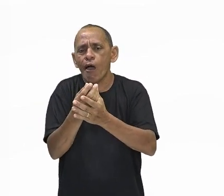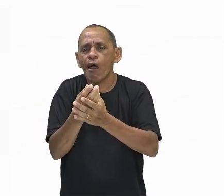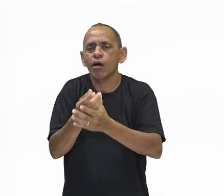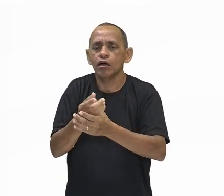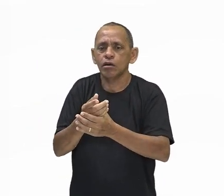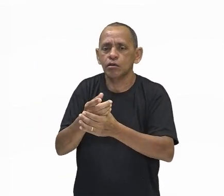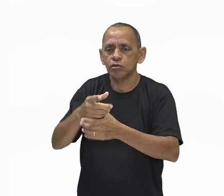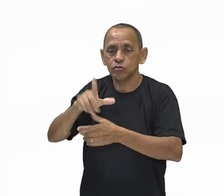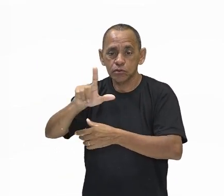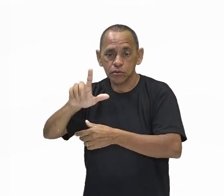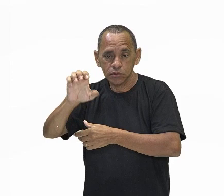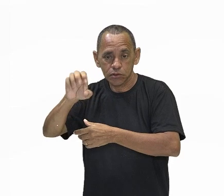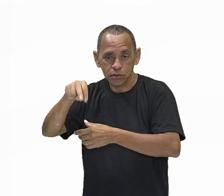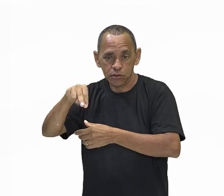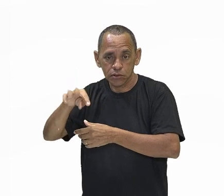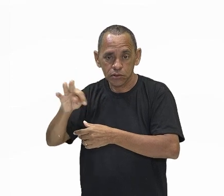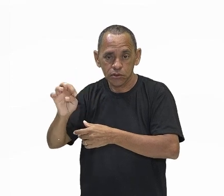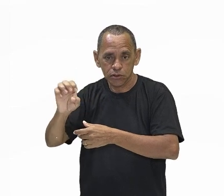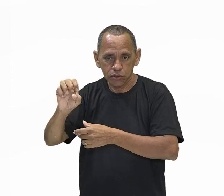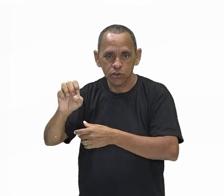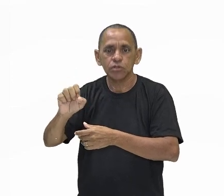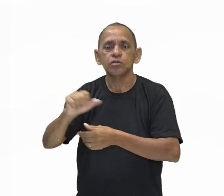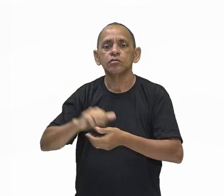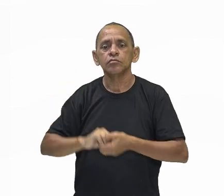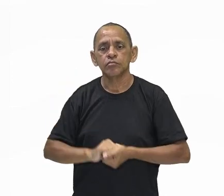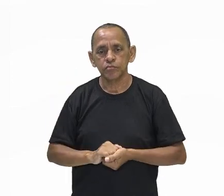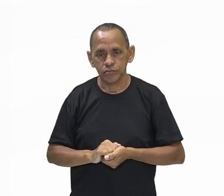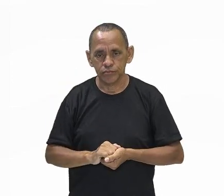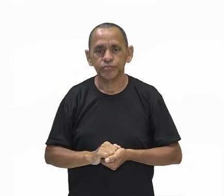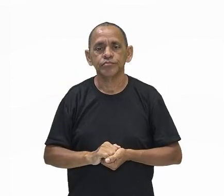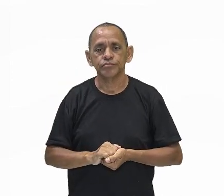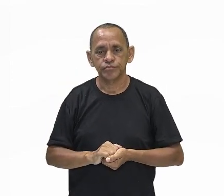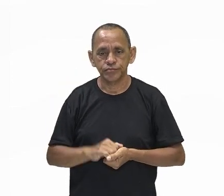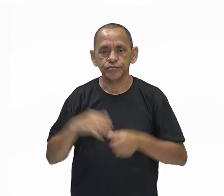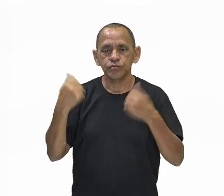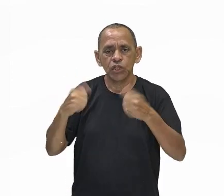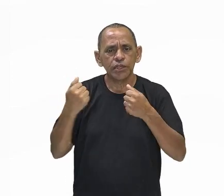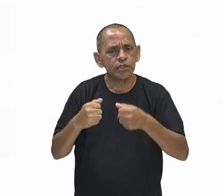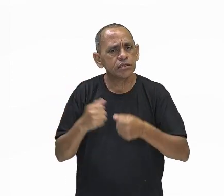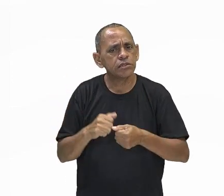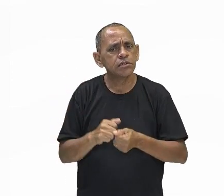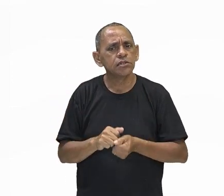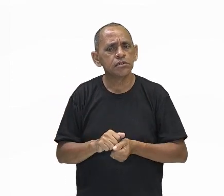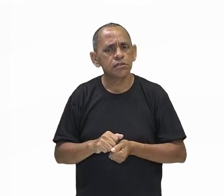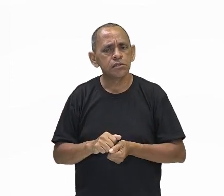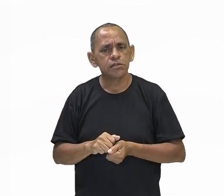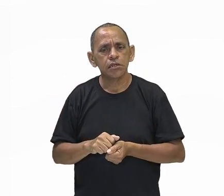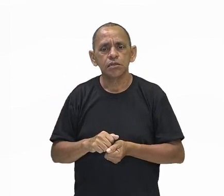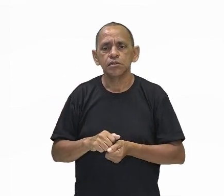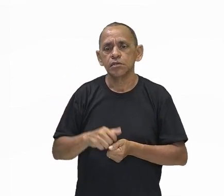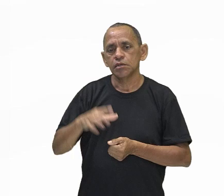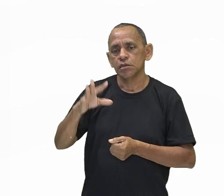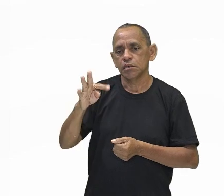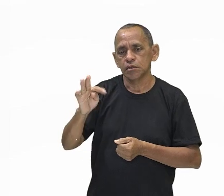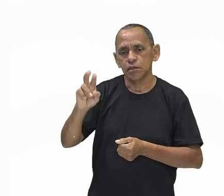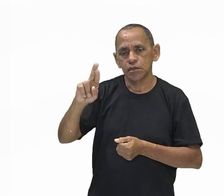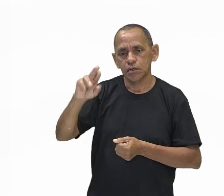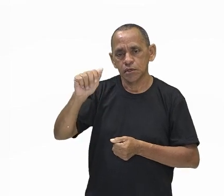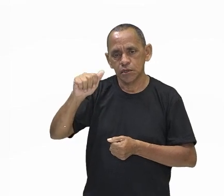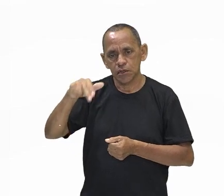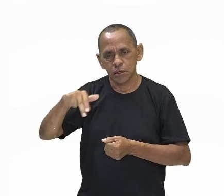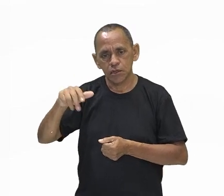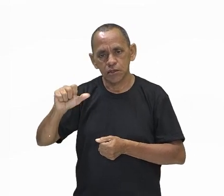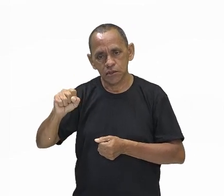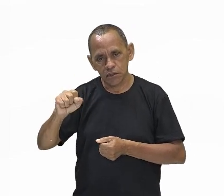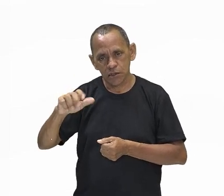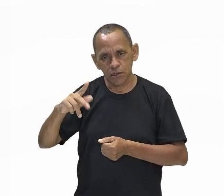ser esférica, tá certo? Veja que nós temos o CO, o ponto CO. Esse ponto